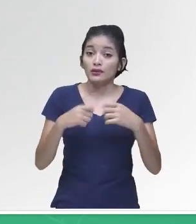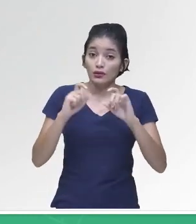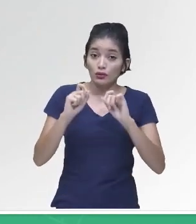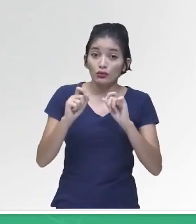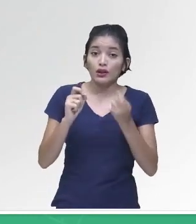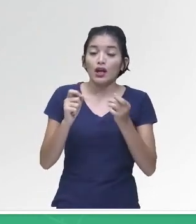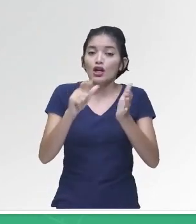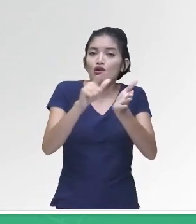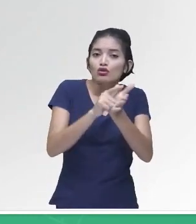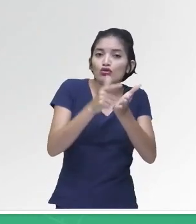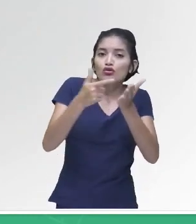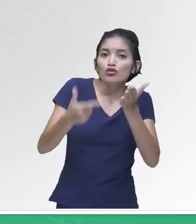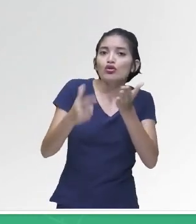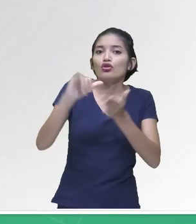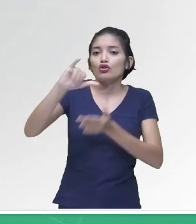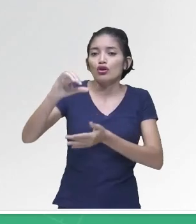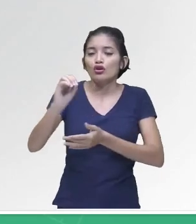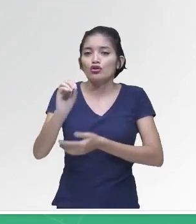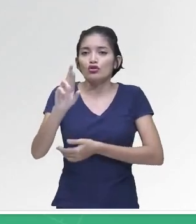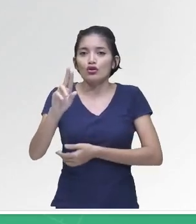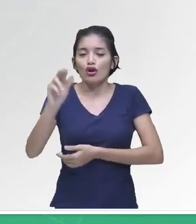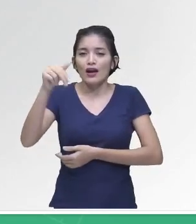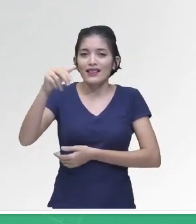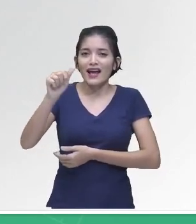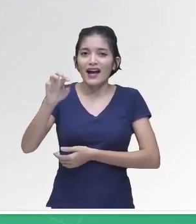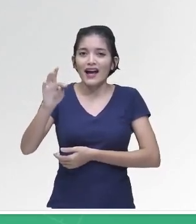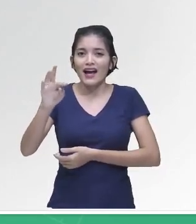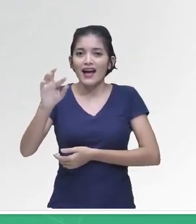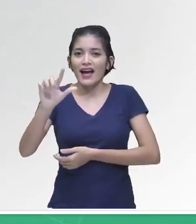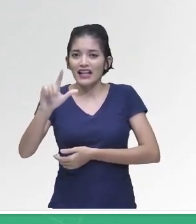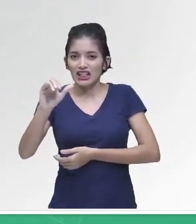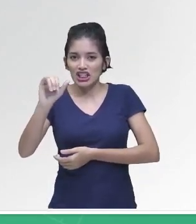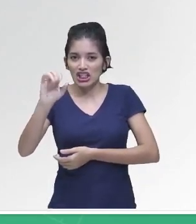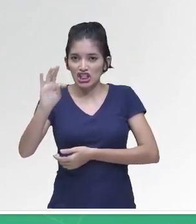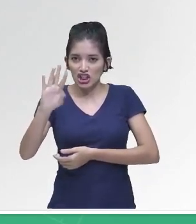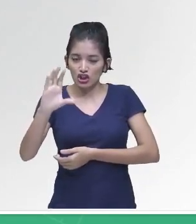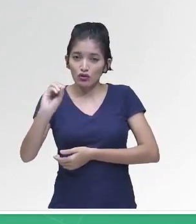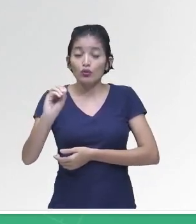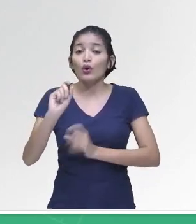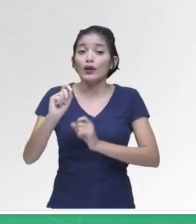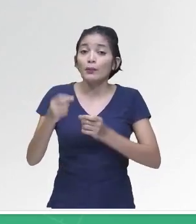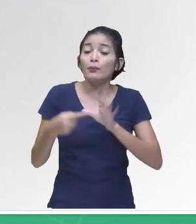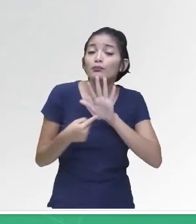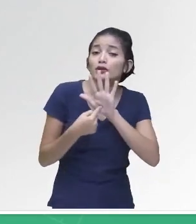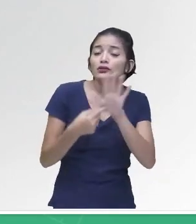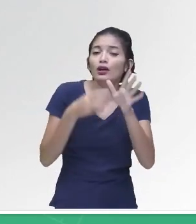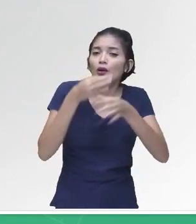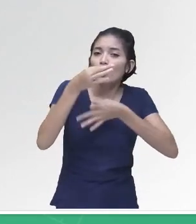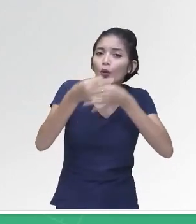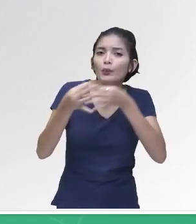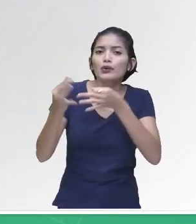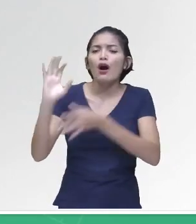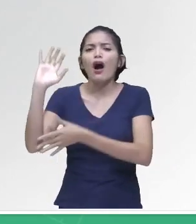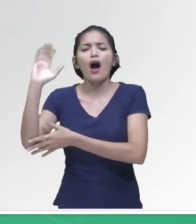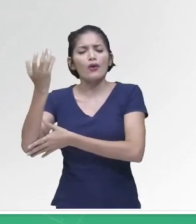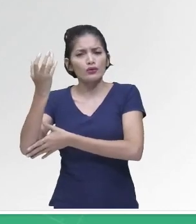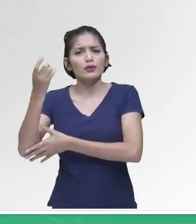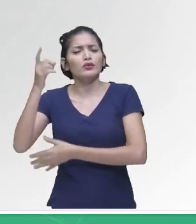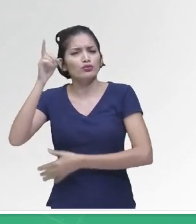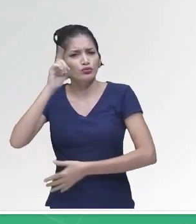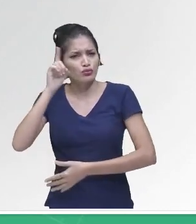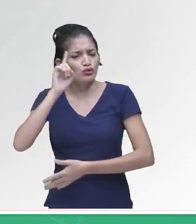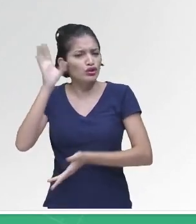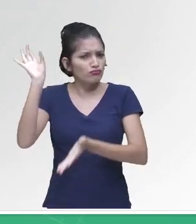em jornalístico no sentido de comentar e de trazer opinião sobre os fatos da atualidade e que estão